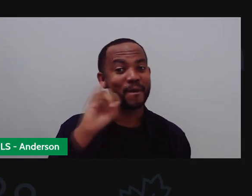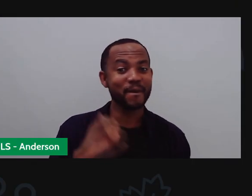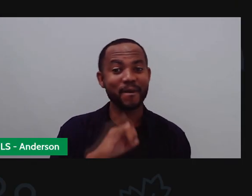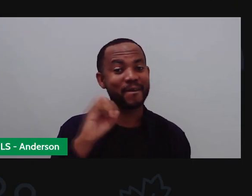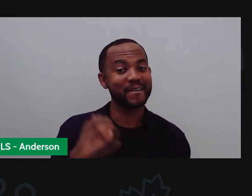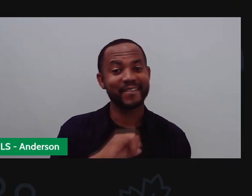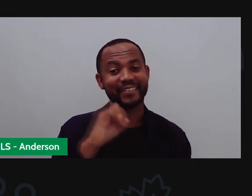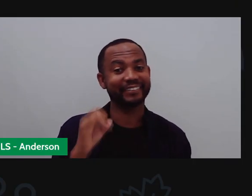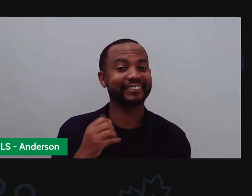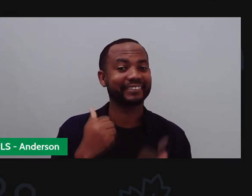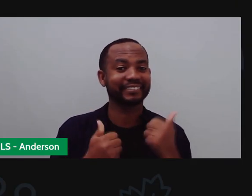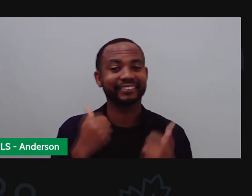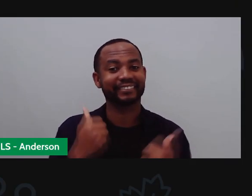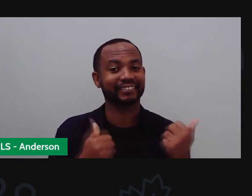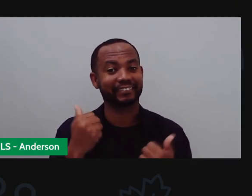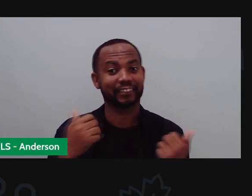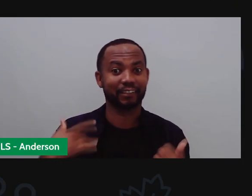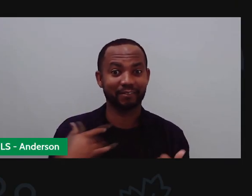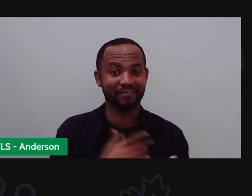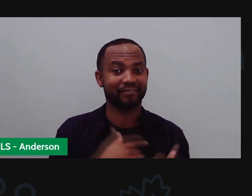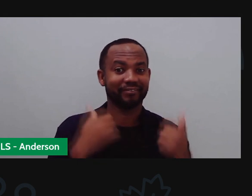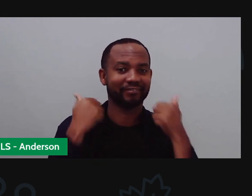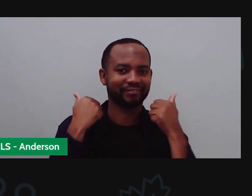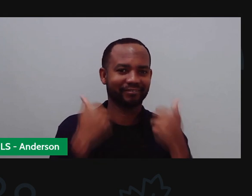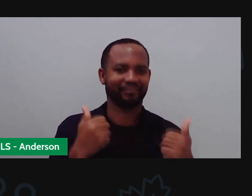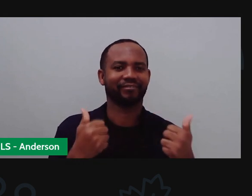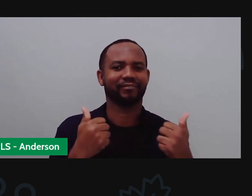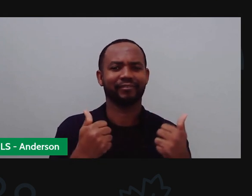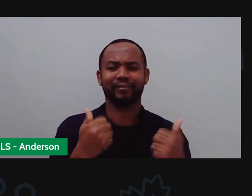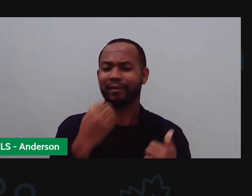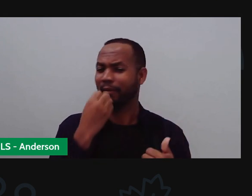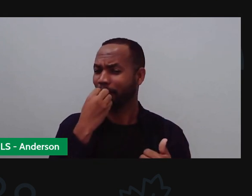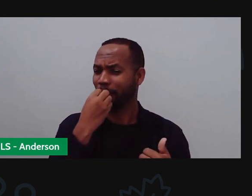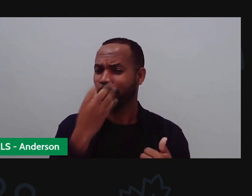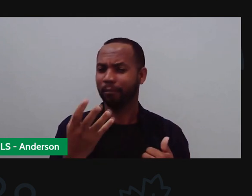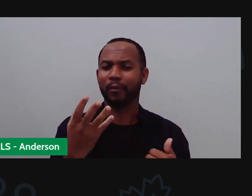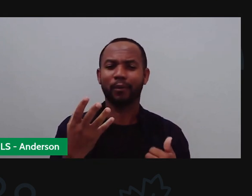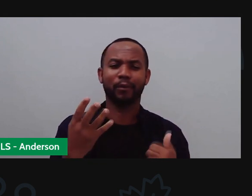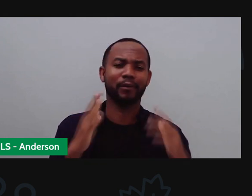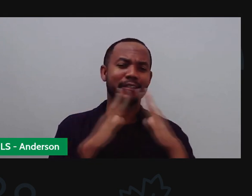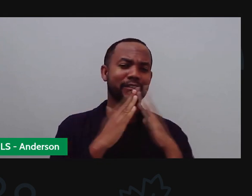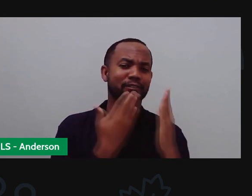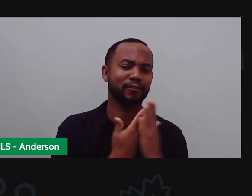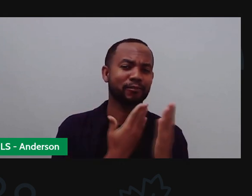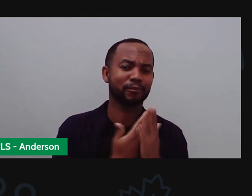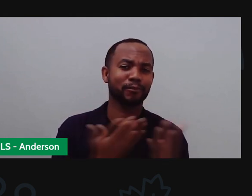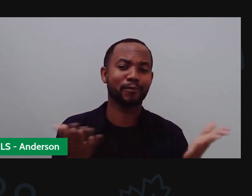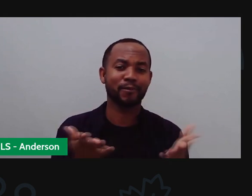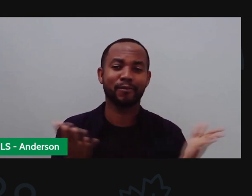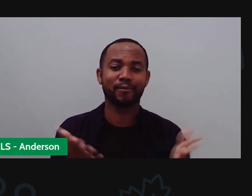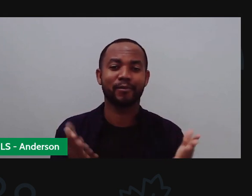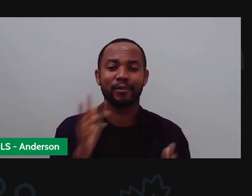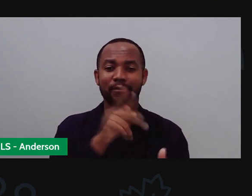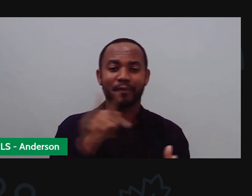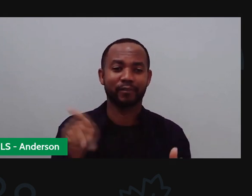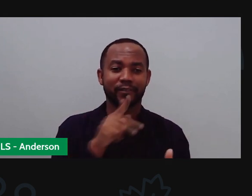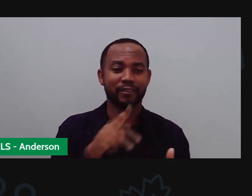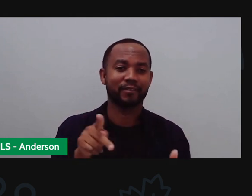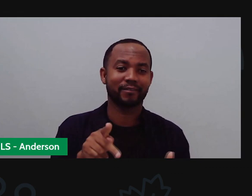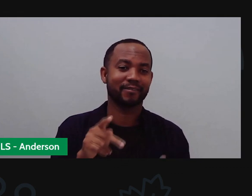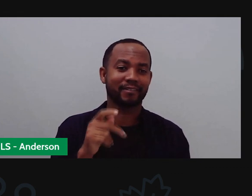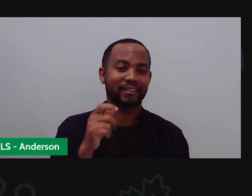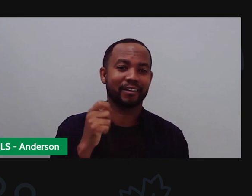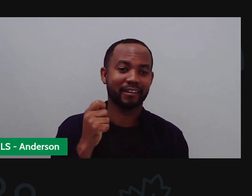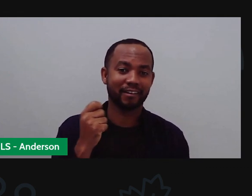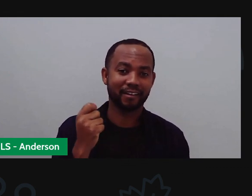meus amores, tudo bem com vocês? Mais uma aula de Pro Maria e Anderson aqui. Olha só,